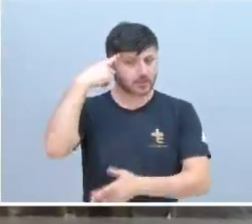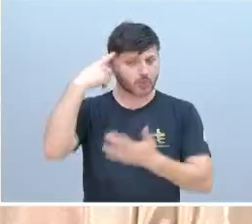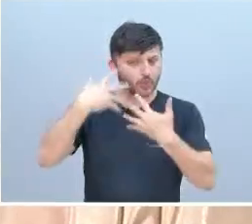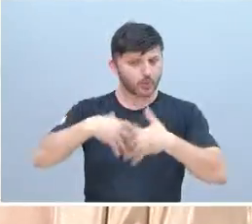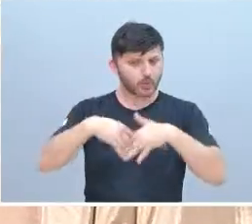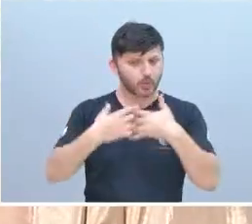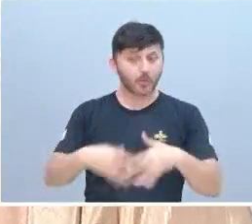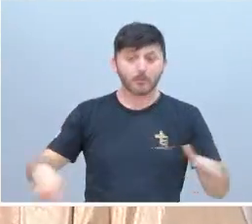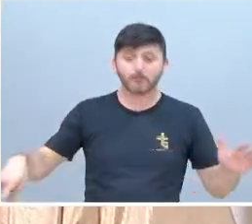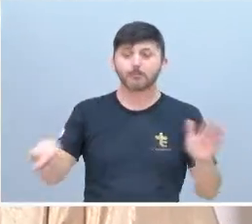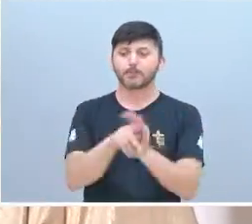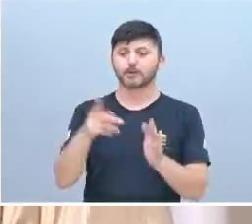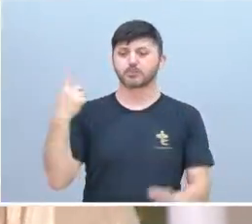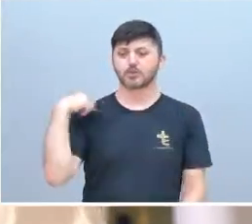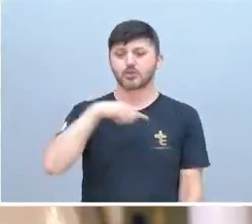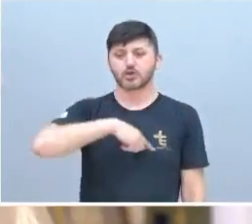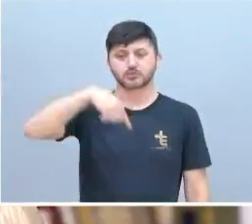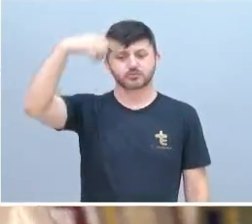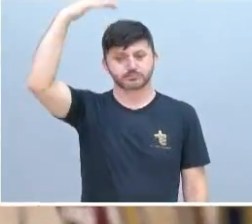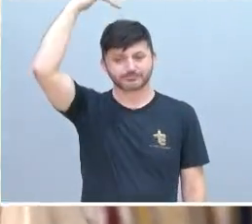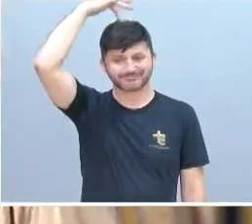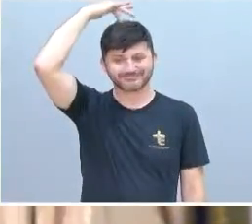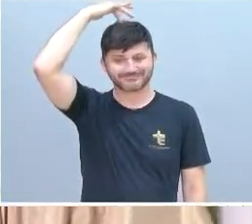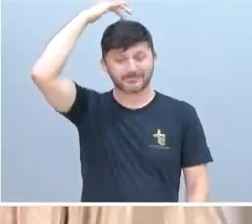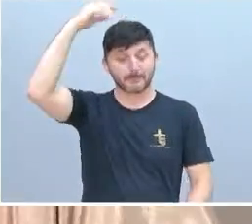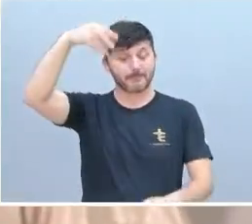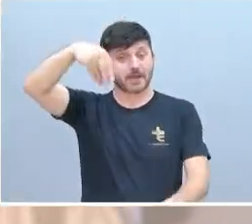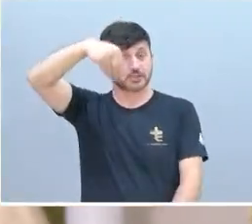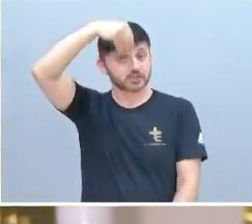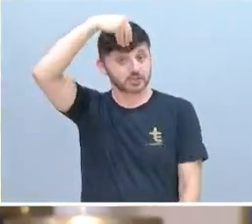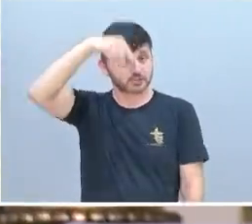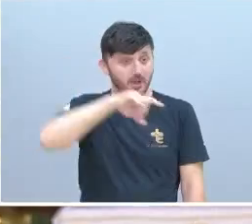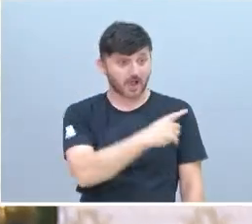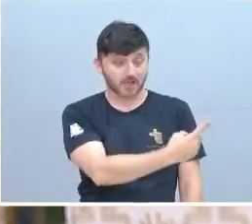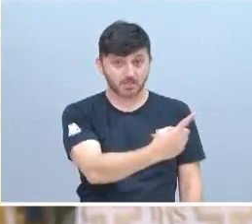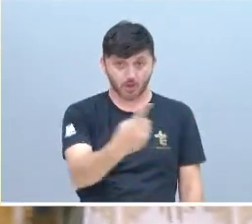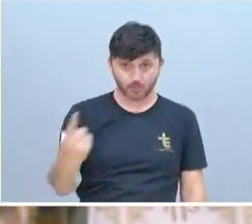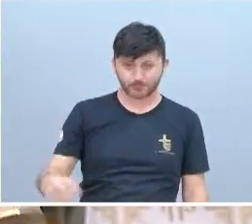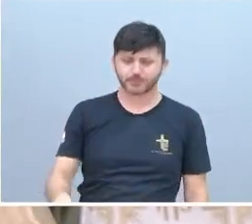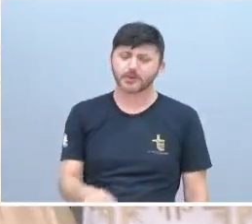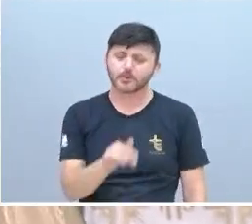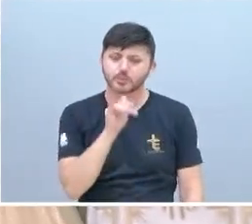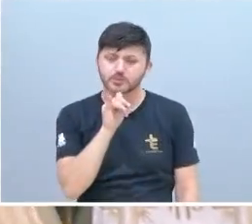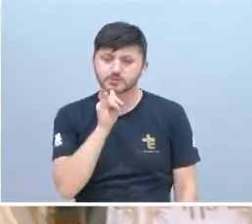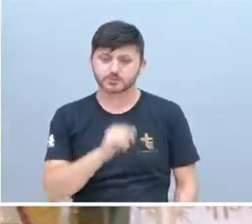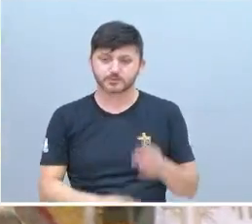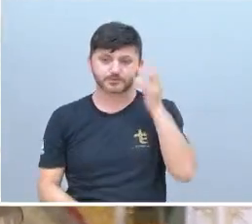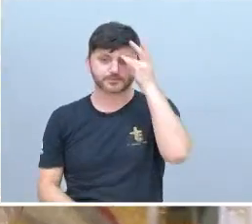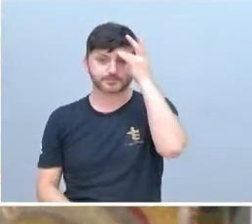nosso próprio batismo. Veja, meus irmãos,